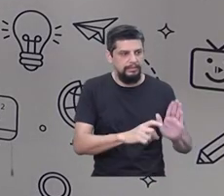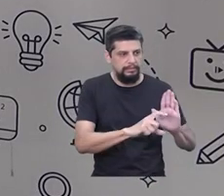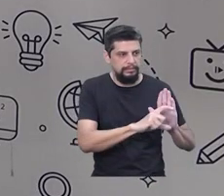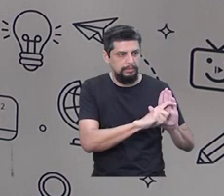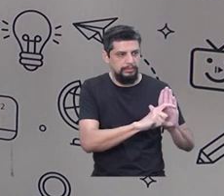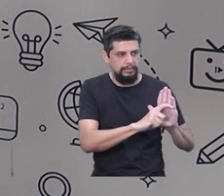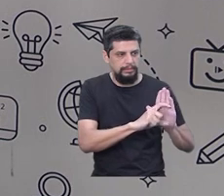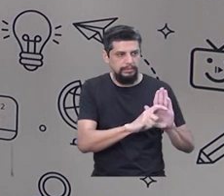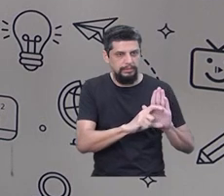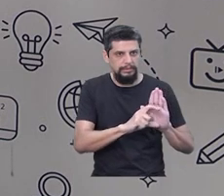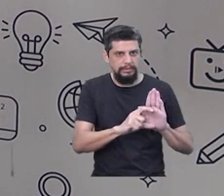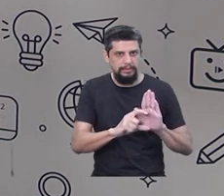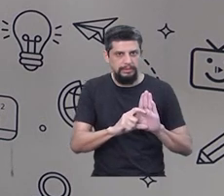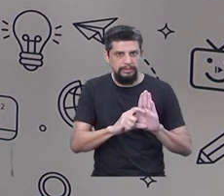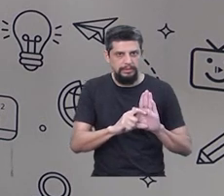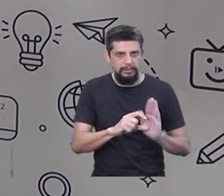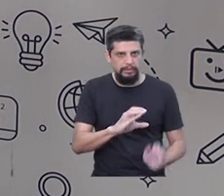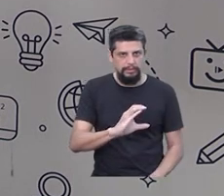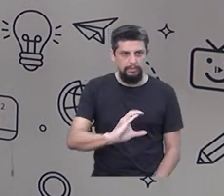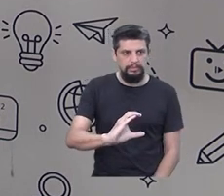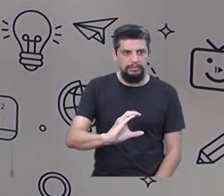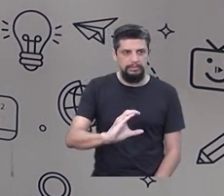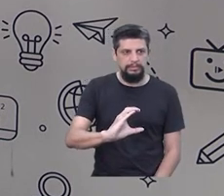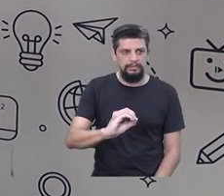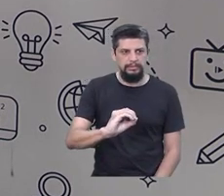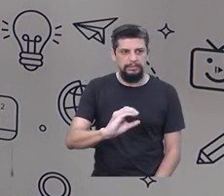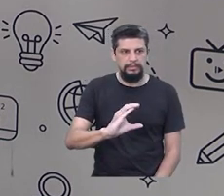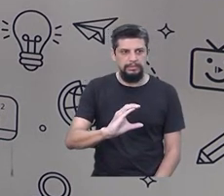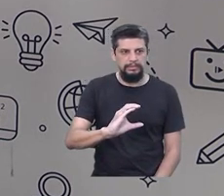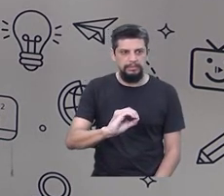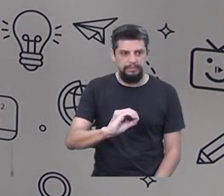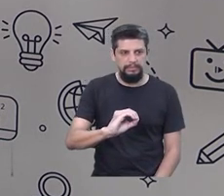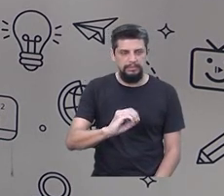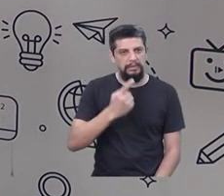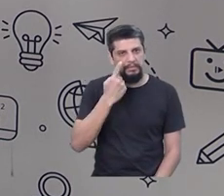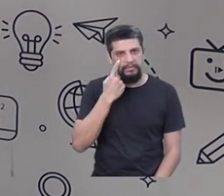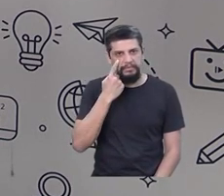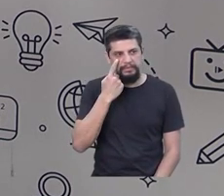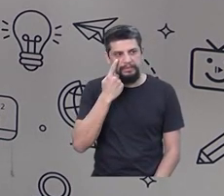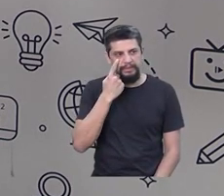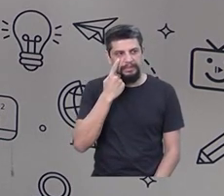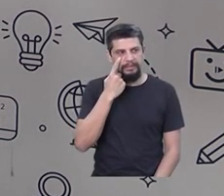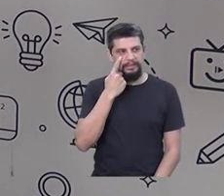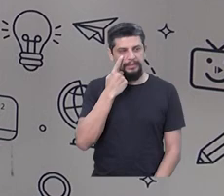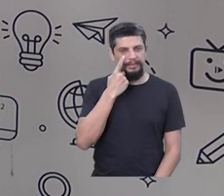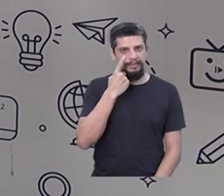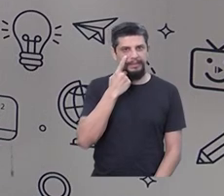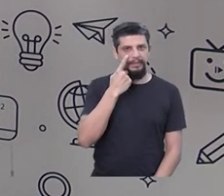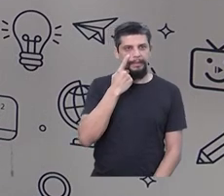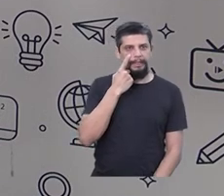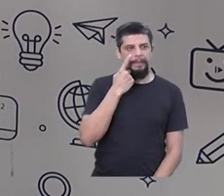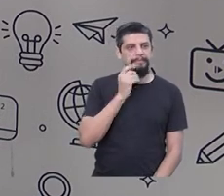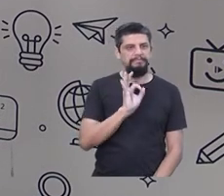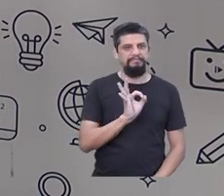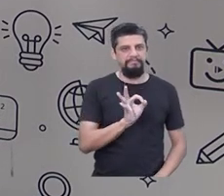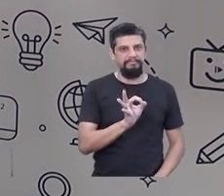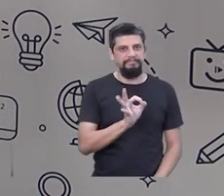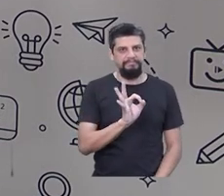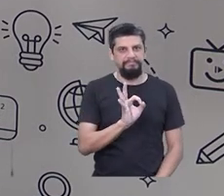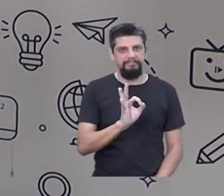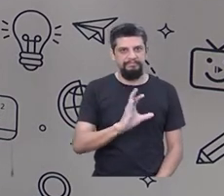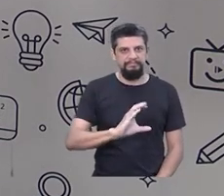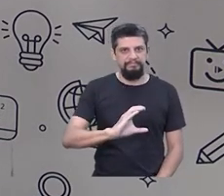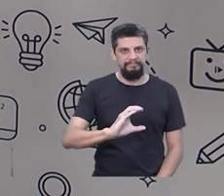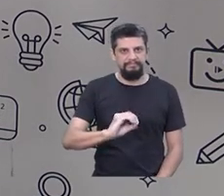Vamos confirmar, olha só, tudo indica que seja cocô mesmo! Olha só, é o